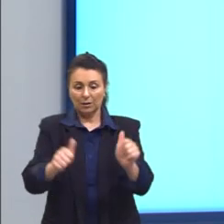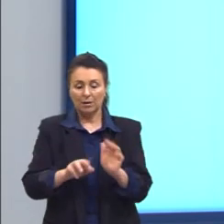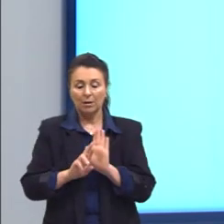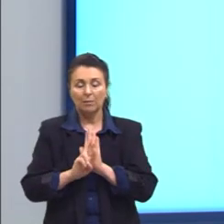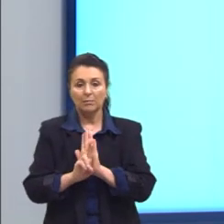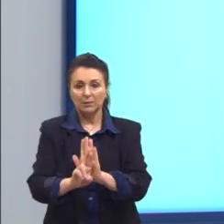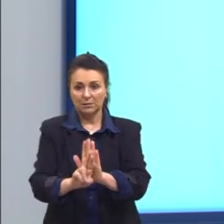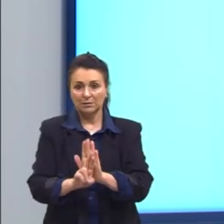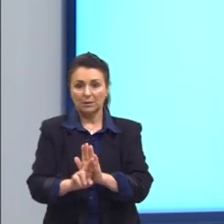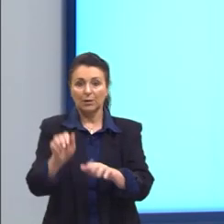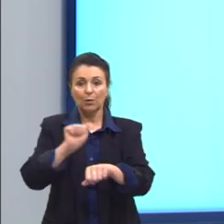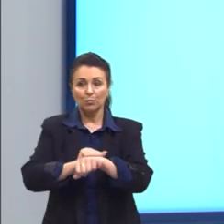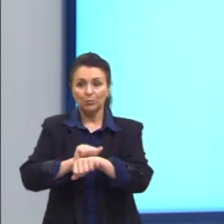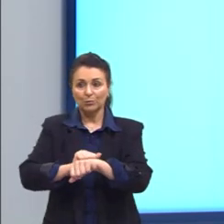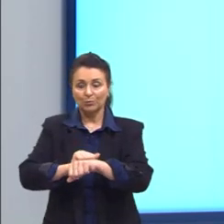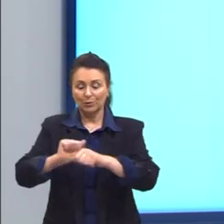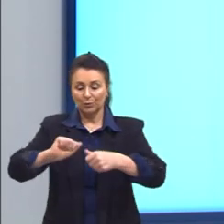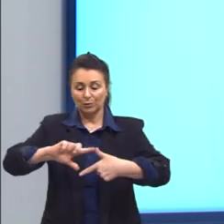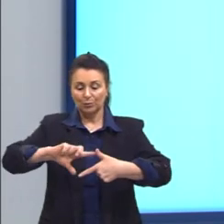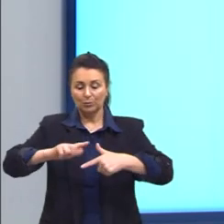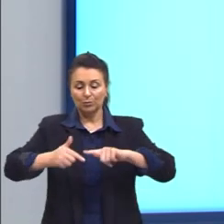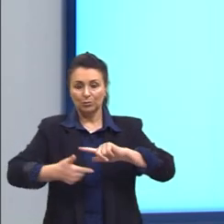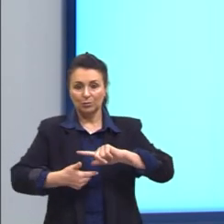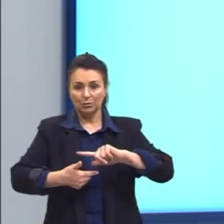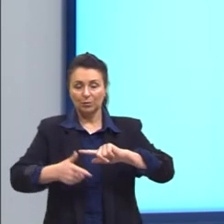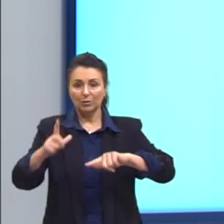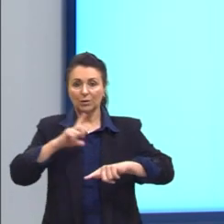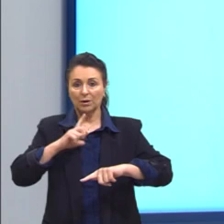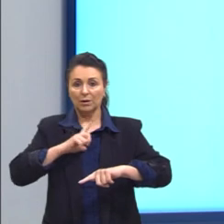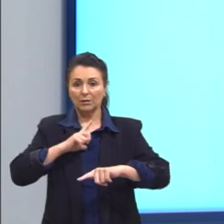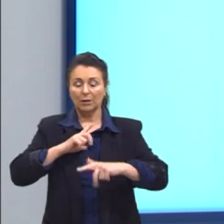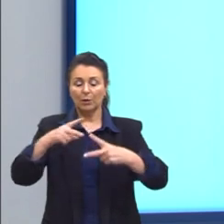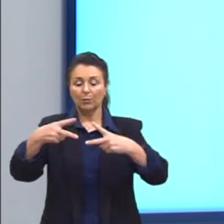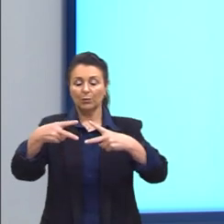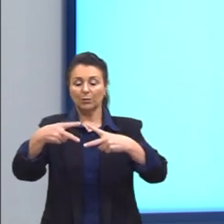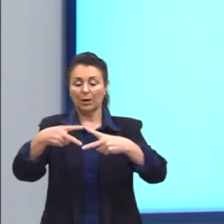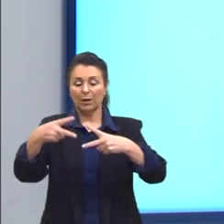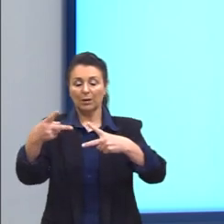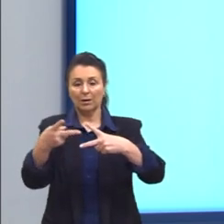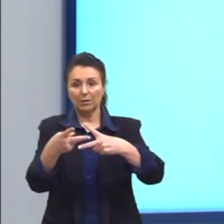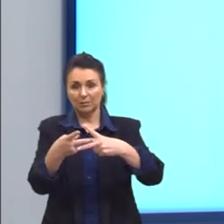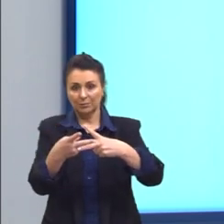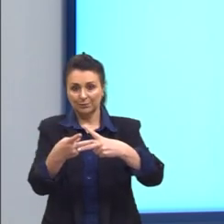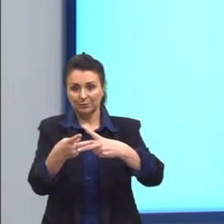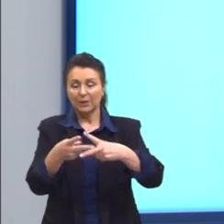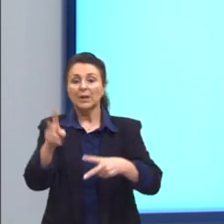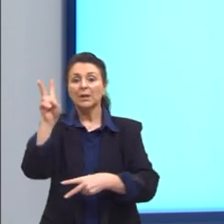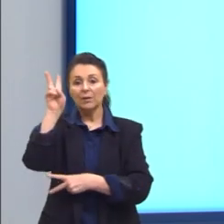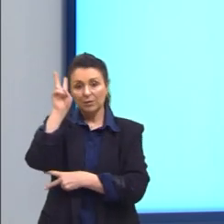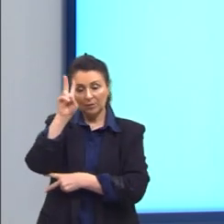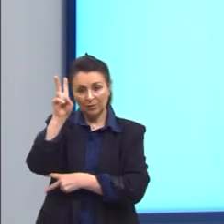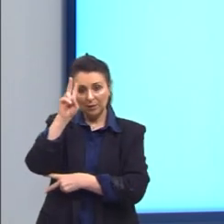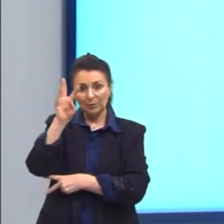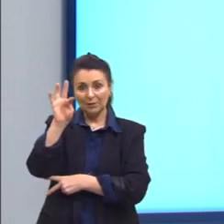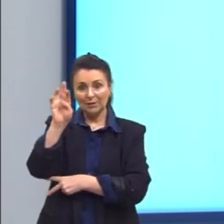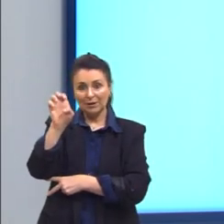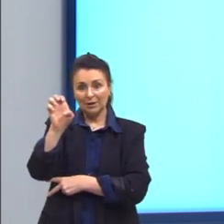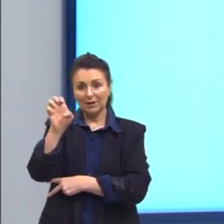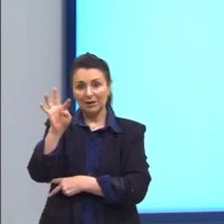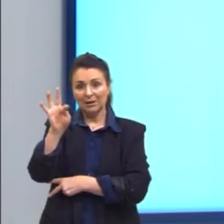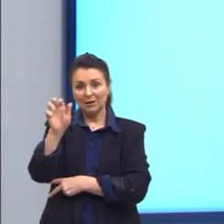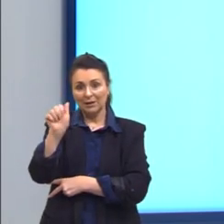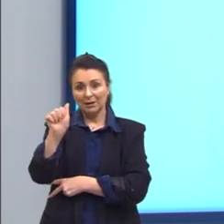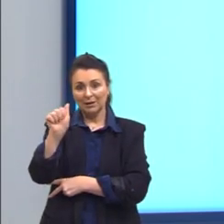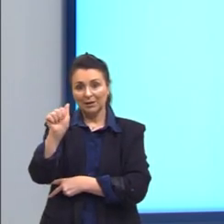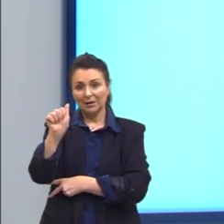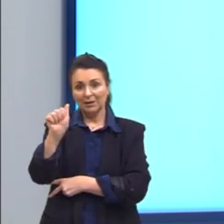Aria o sólido geométrico nós temos um tetraedro tá lembrando que o tetraedro é